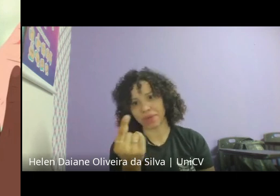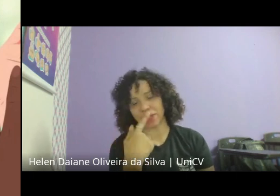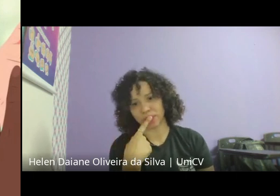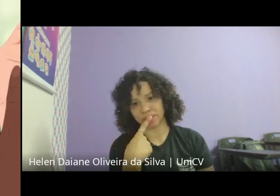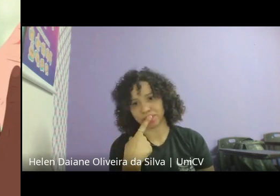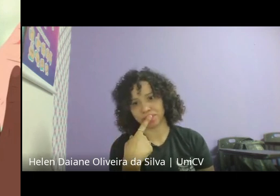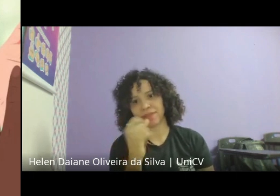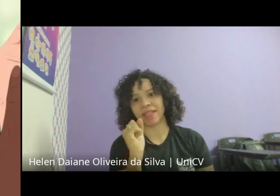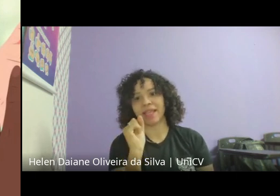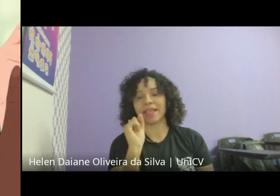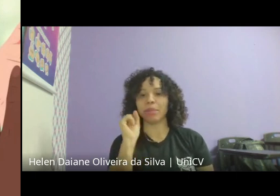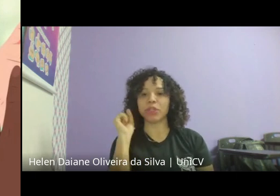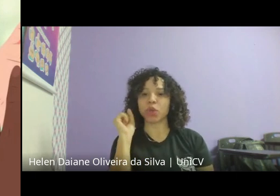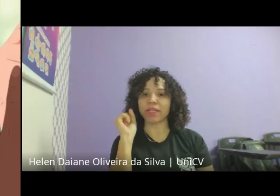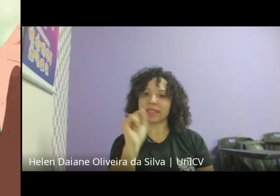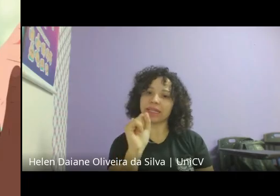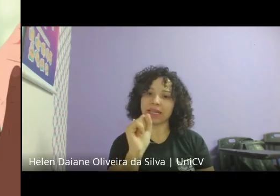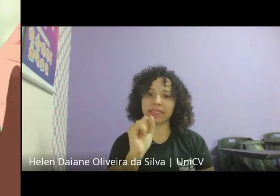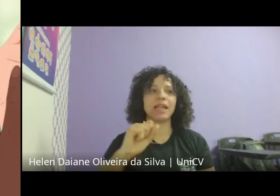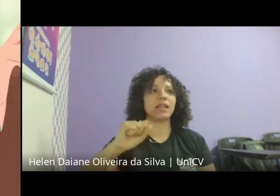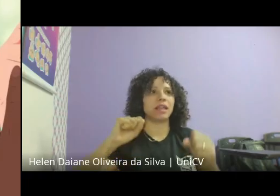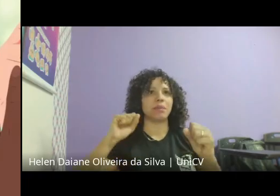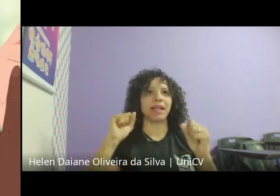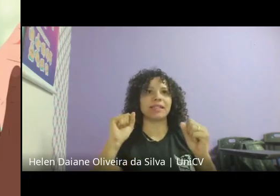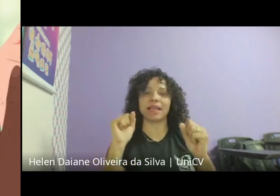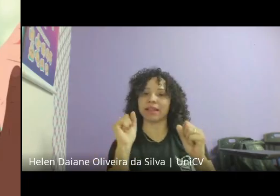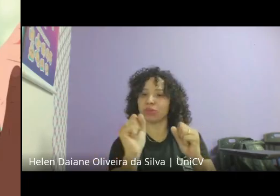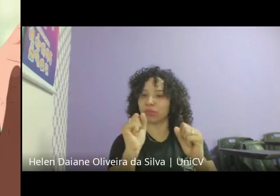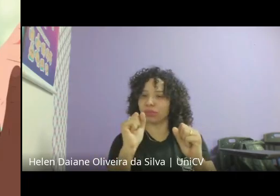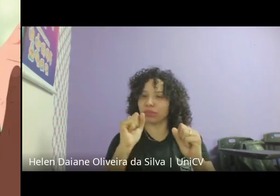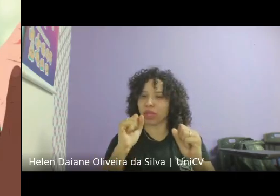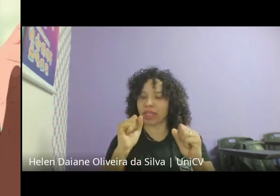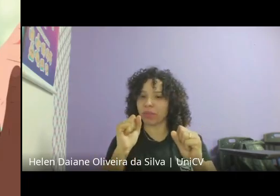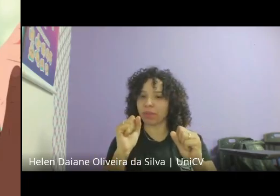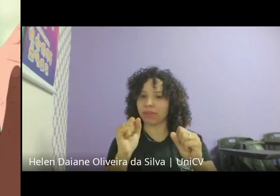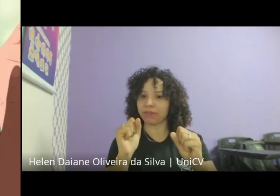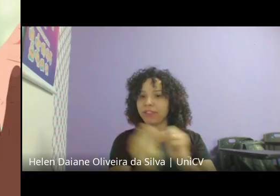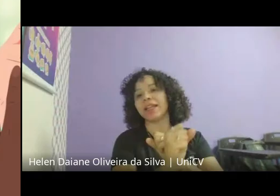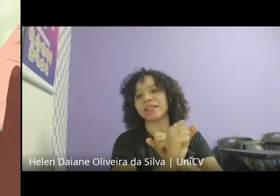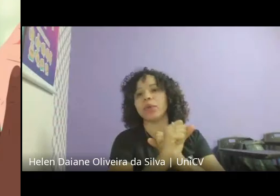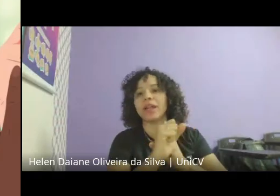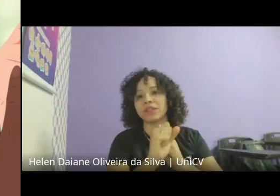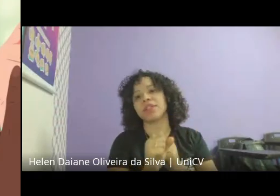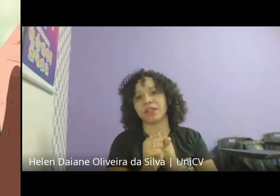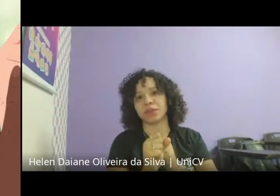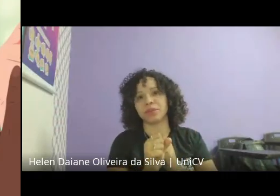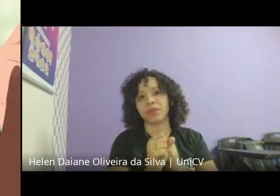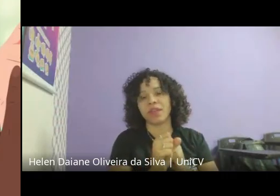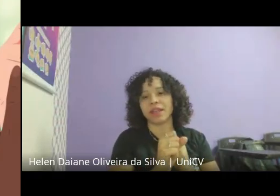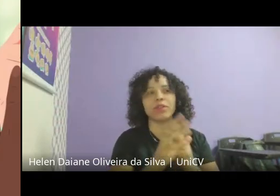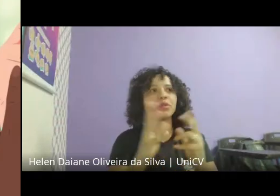de linguagem. Que a pessoa sinalizar, parece que ela dá um toquinho para finalizar o que ela está